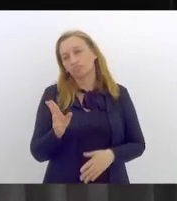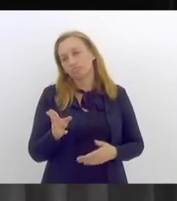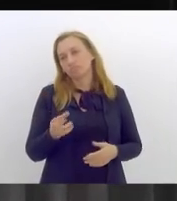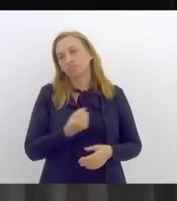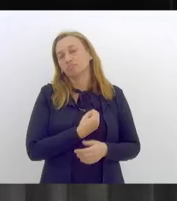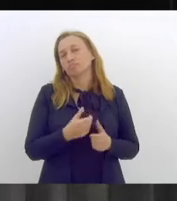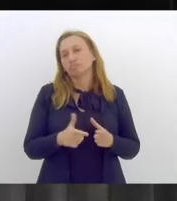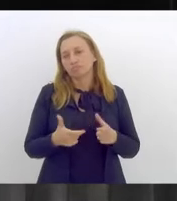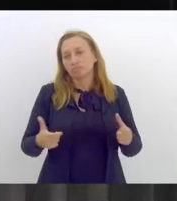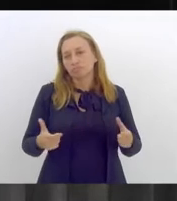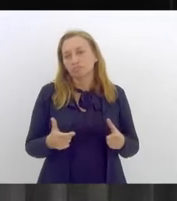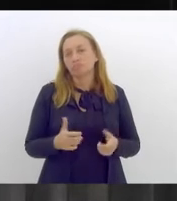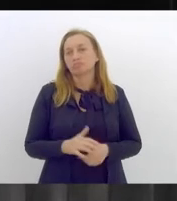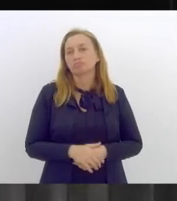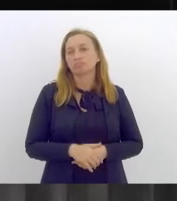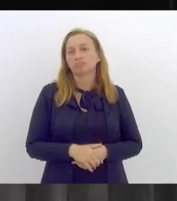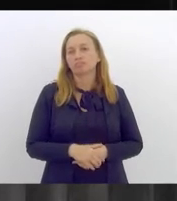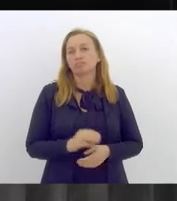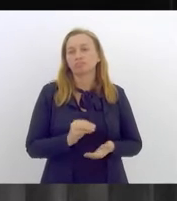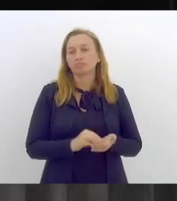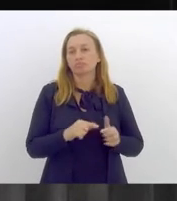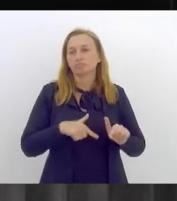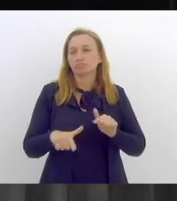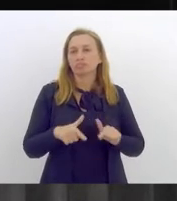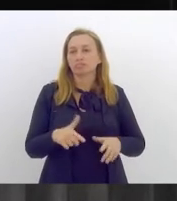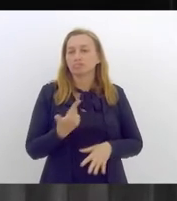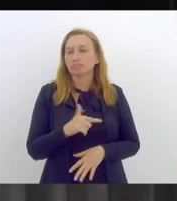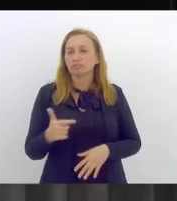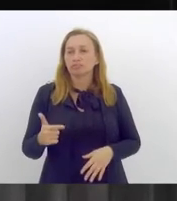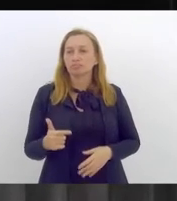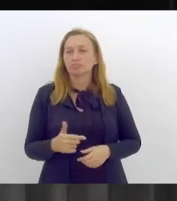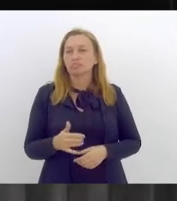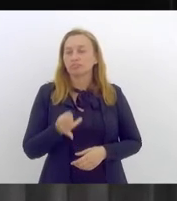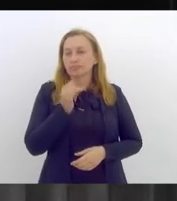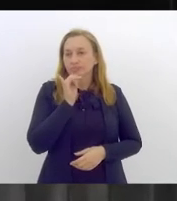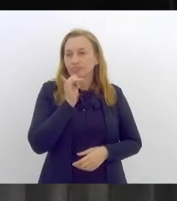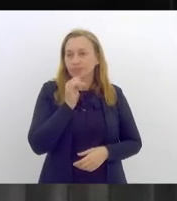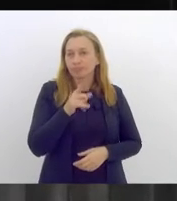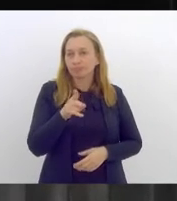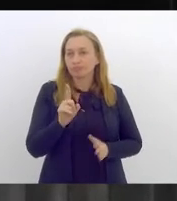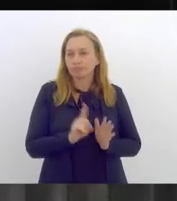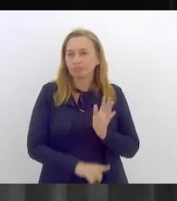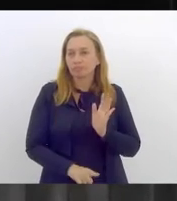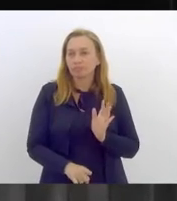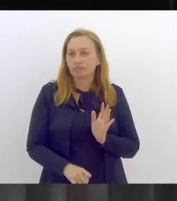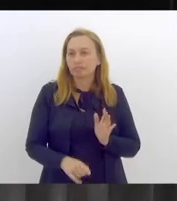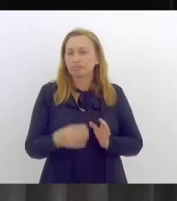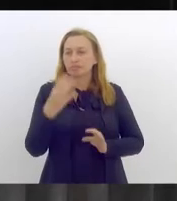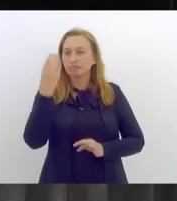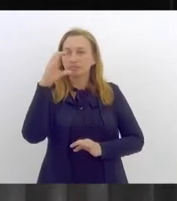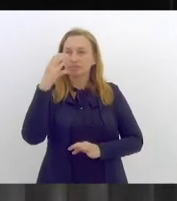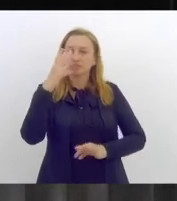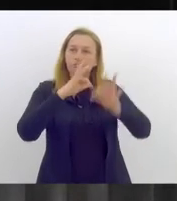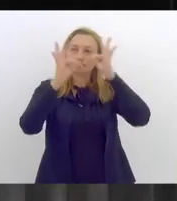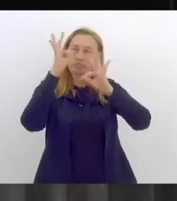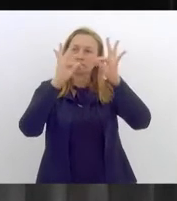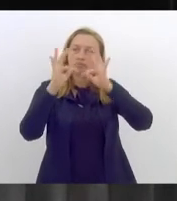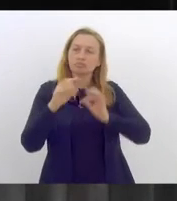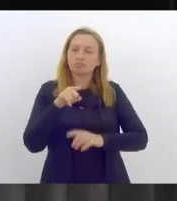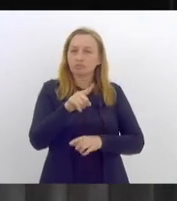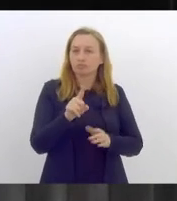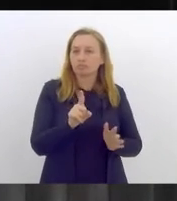aumento exponencial do desemprego. Não há fomento, por exemplo. Quando você reduz ciência e tecnologia, você está reduzindo